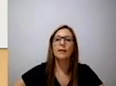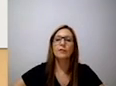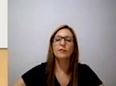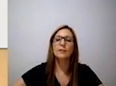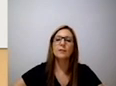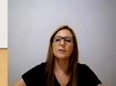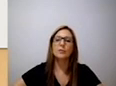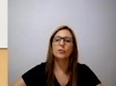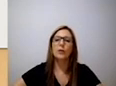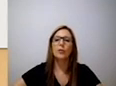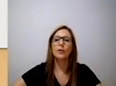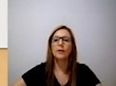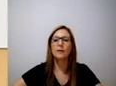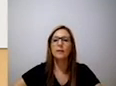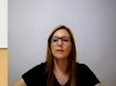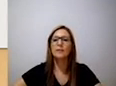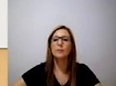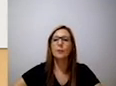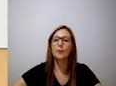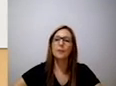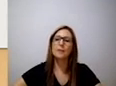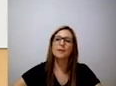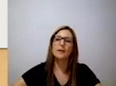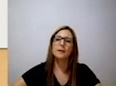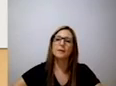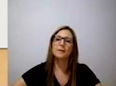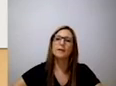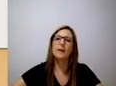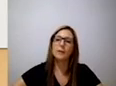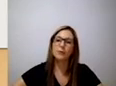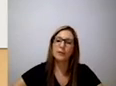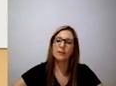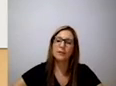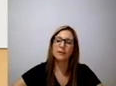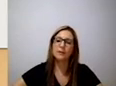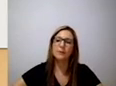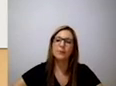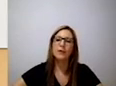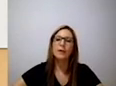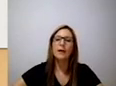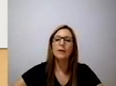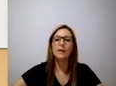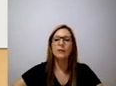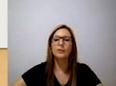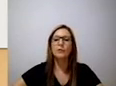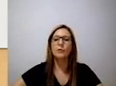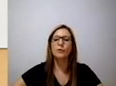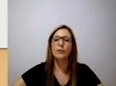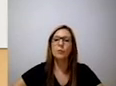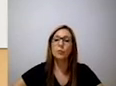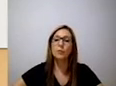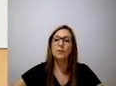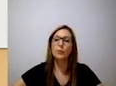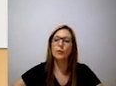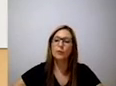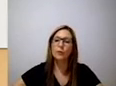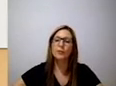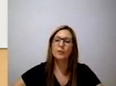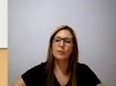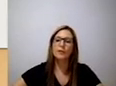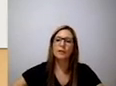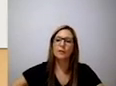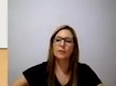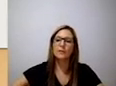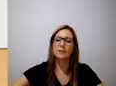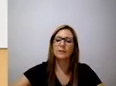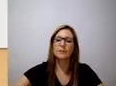iniciar a vida sexual, ela deve ser bem pensada e amadurecida, além de envolver a busca por